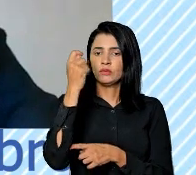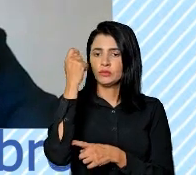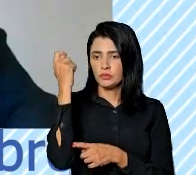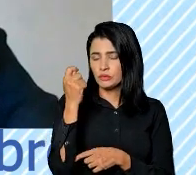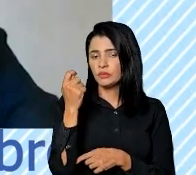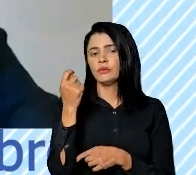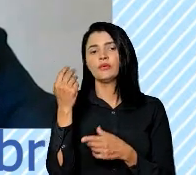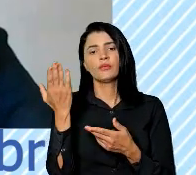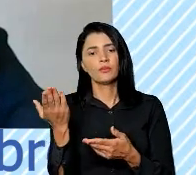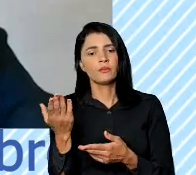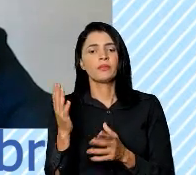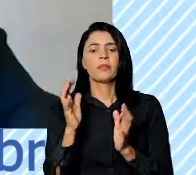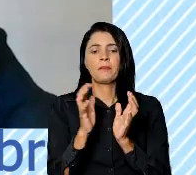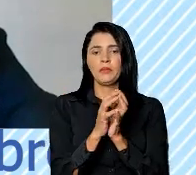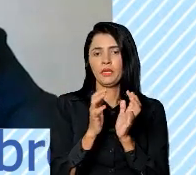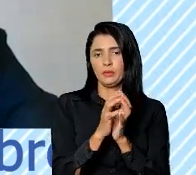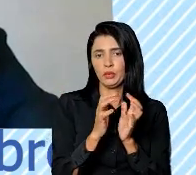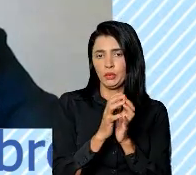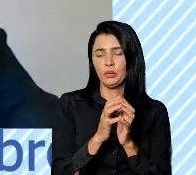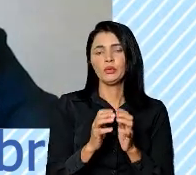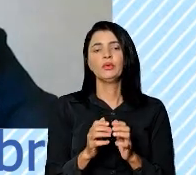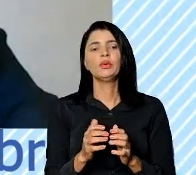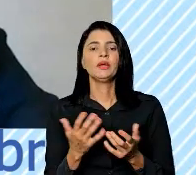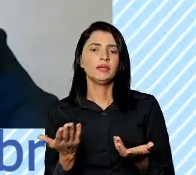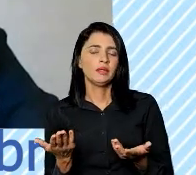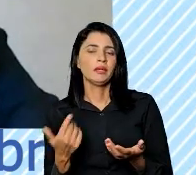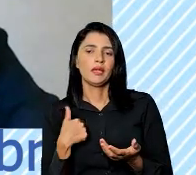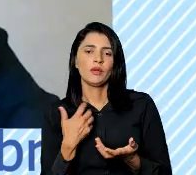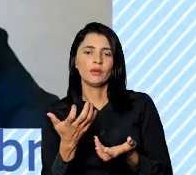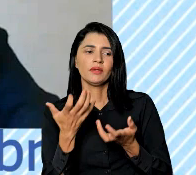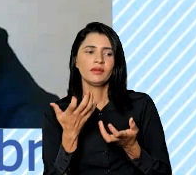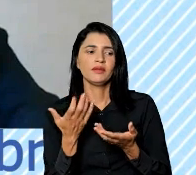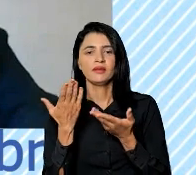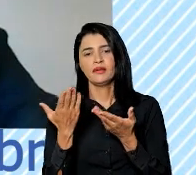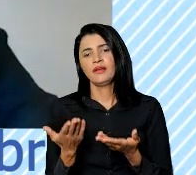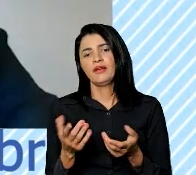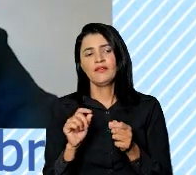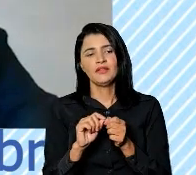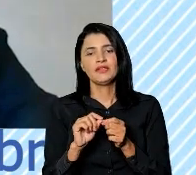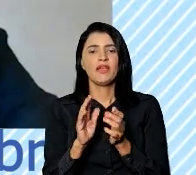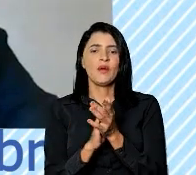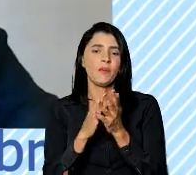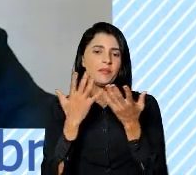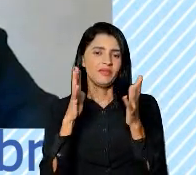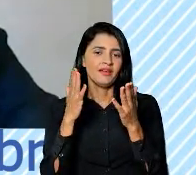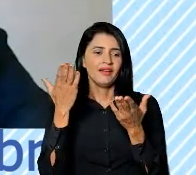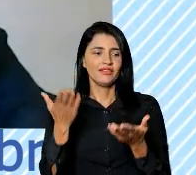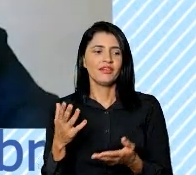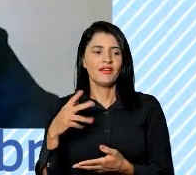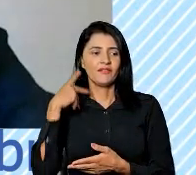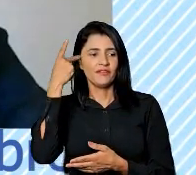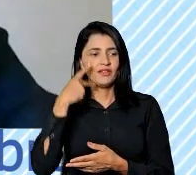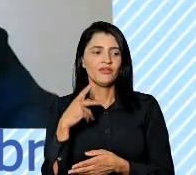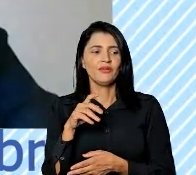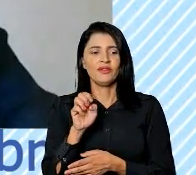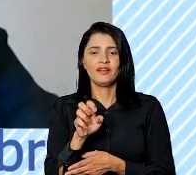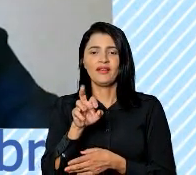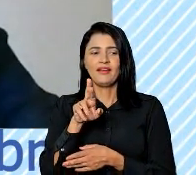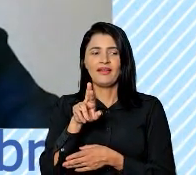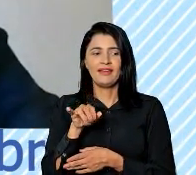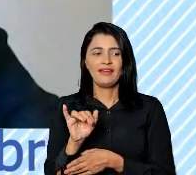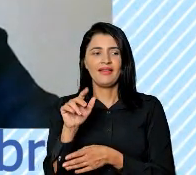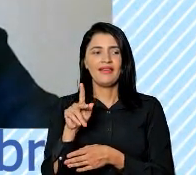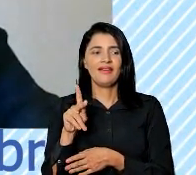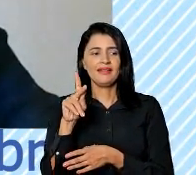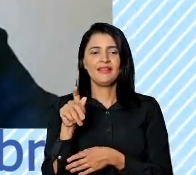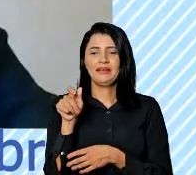pessoal Pernambuco. E, enfim, eu gostaria, né, de fazer aqui uma homenagem à vereadora Érica Hilton, que se elegeu com mais de 50 mil